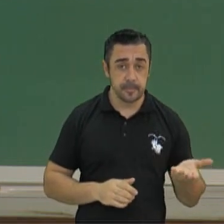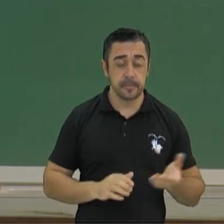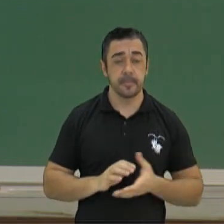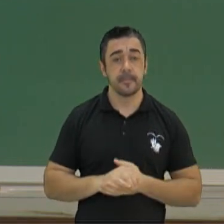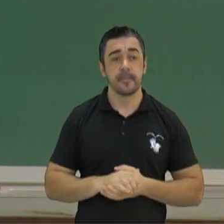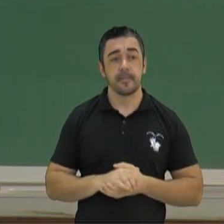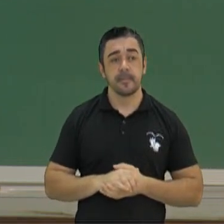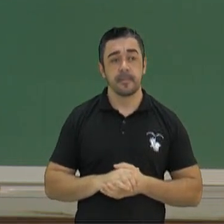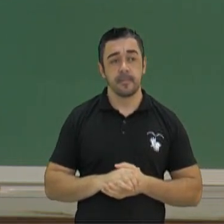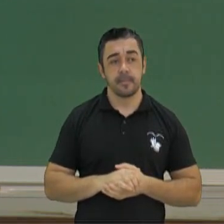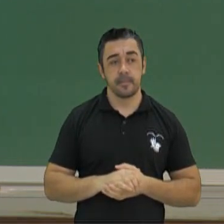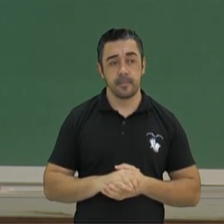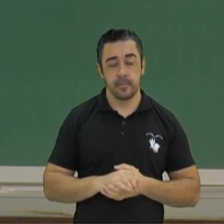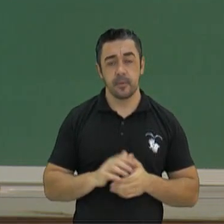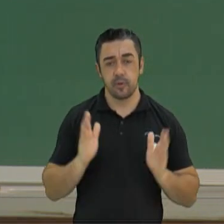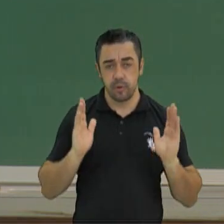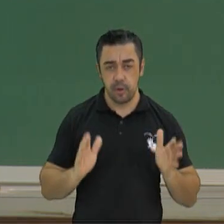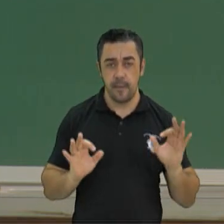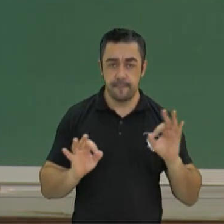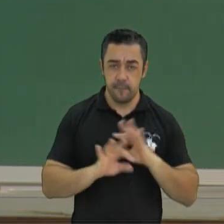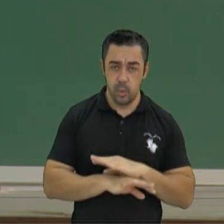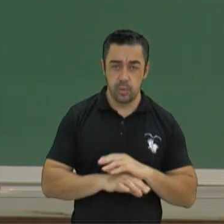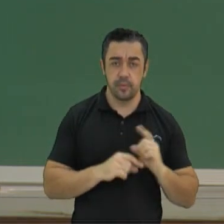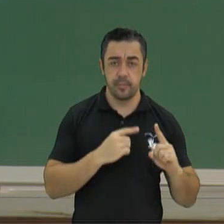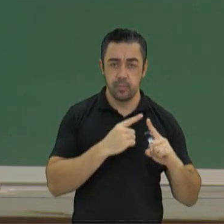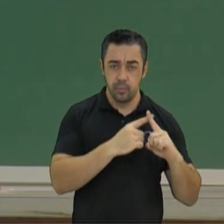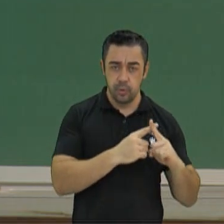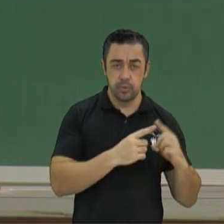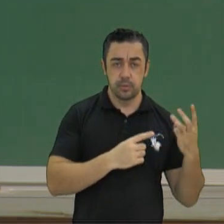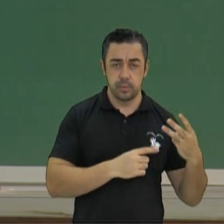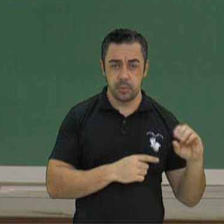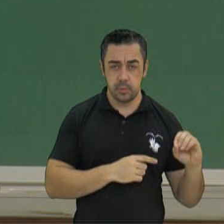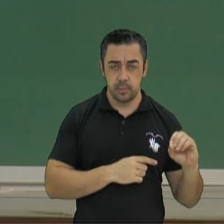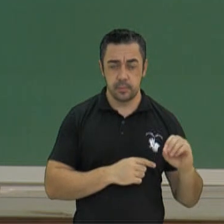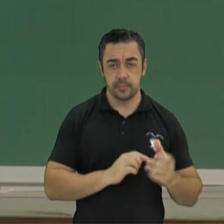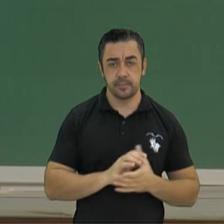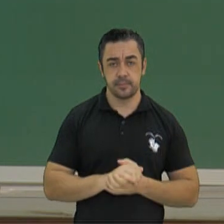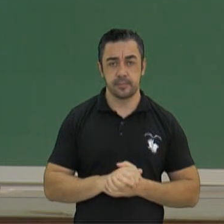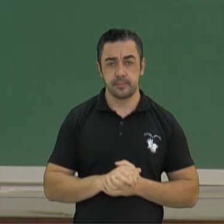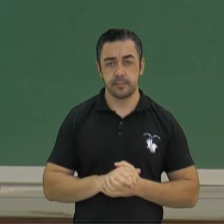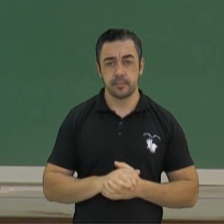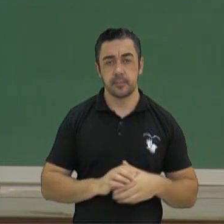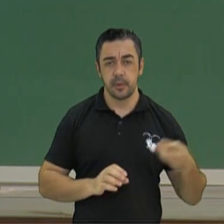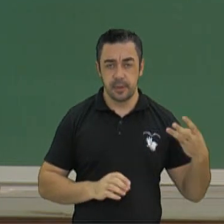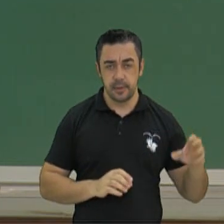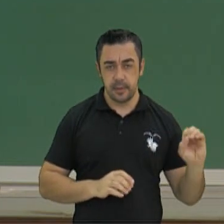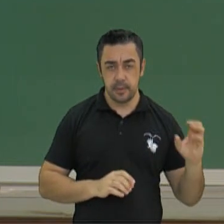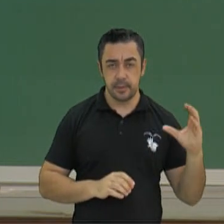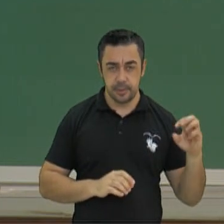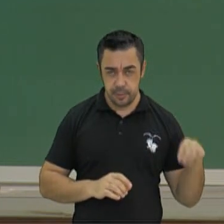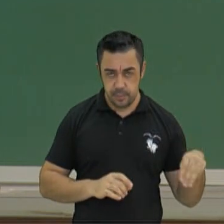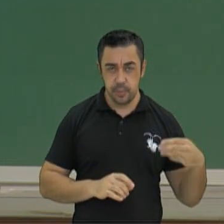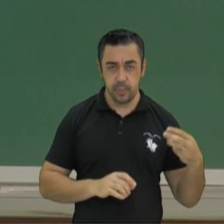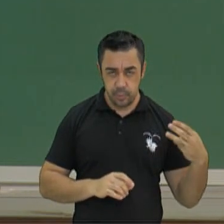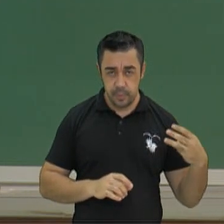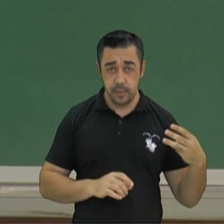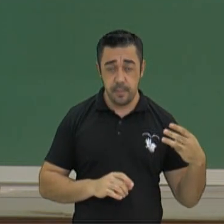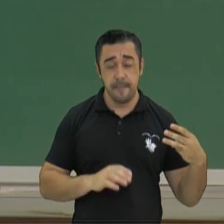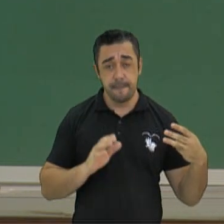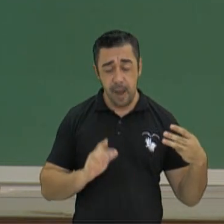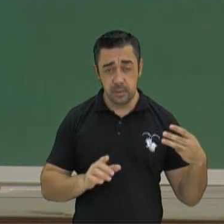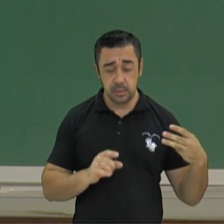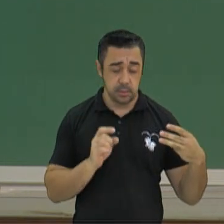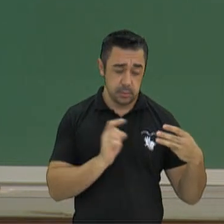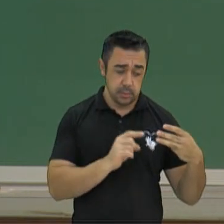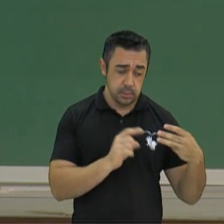por 30. Então, multipliquei aqui por 30, 1 centímetro cúbico vezes 30, eu tenho 30 centímetros cúbicos. Mas o que eu